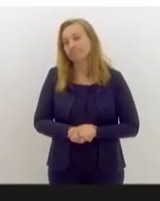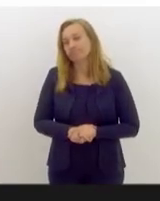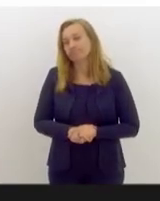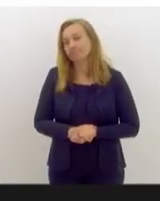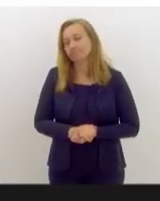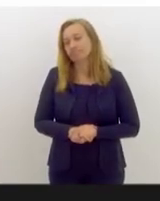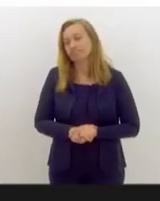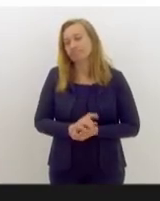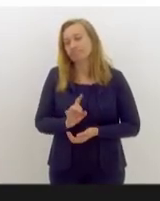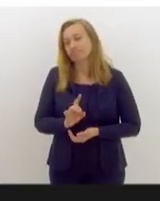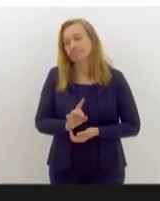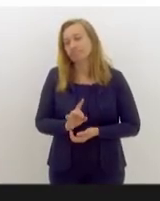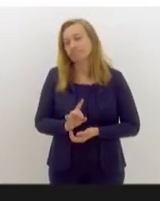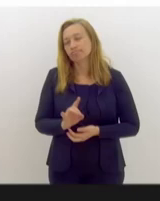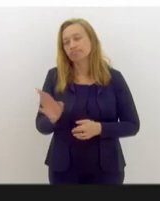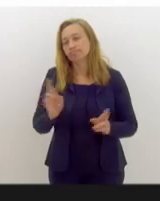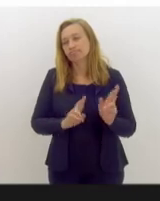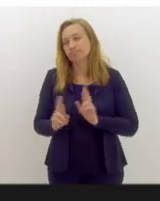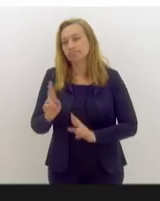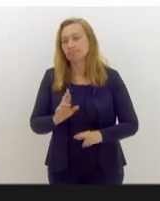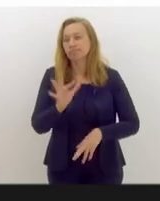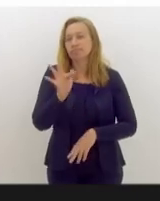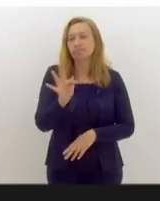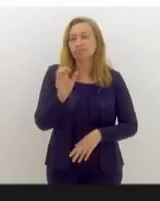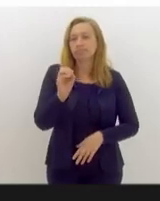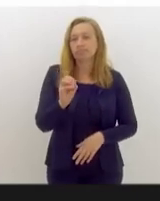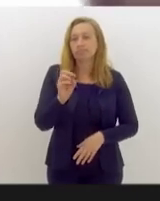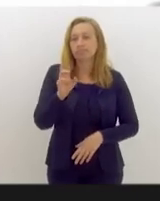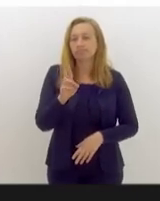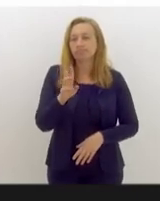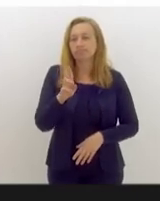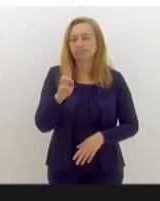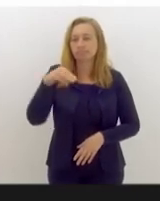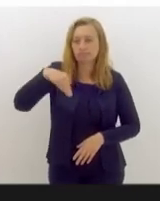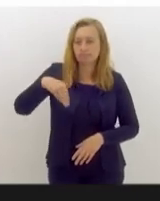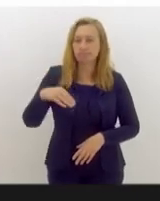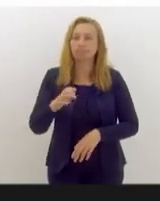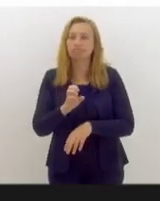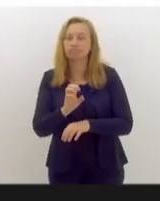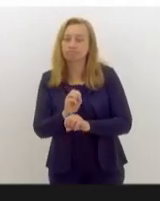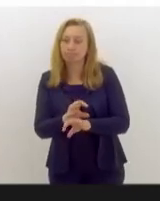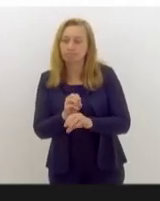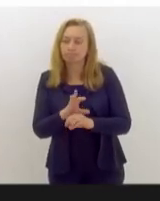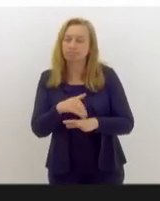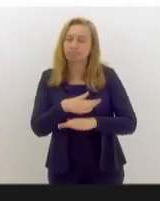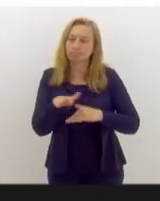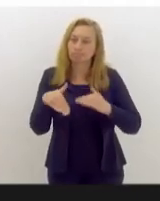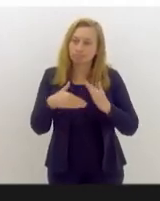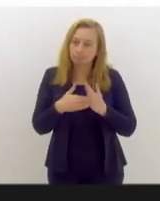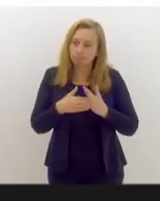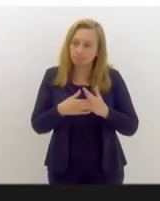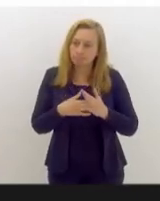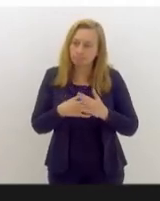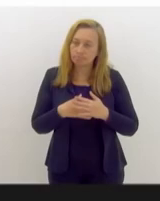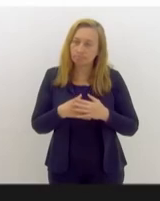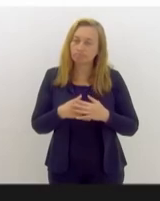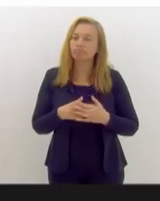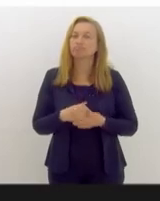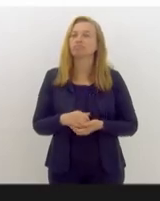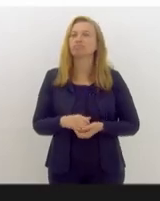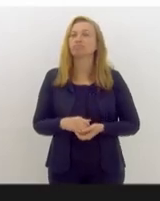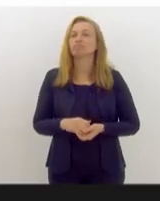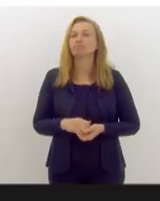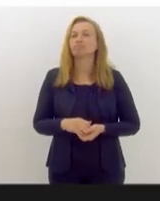não só em relação ao Fórum Estadual de Educação, a todos os profissionais, mas os meus